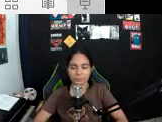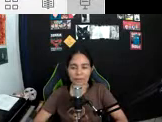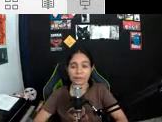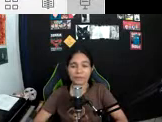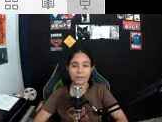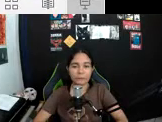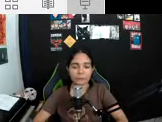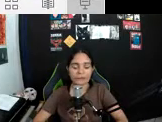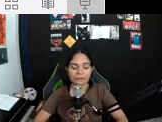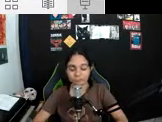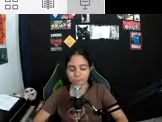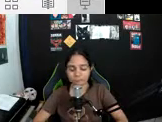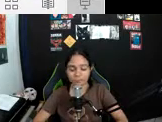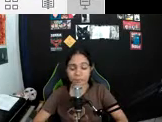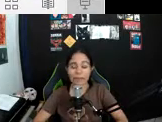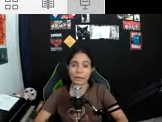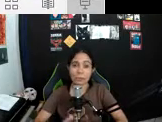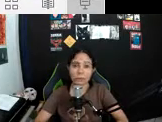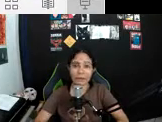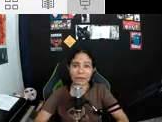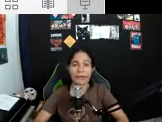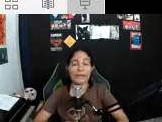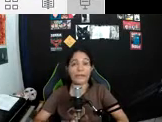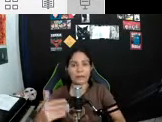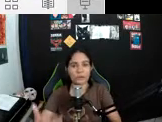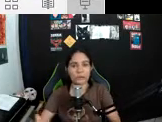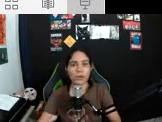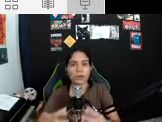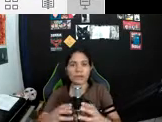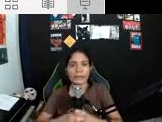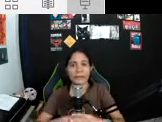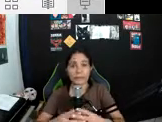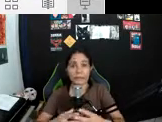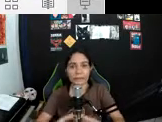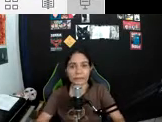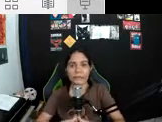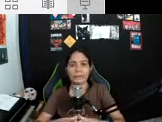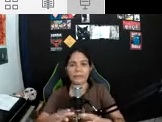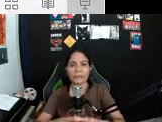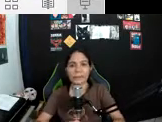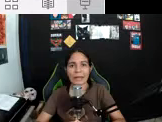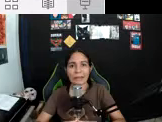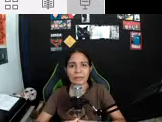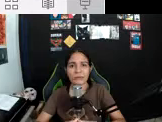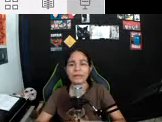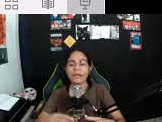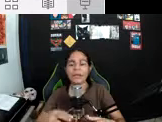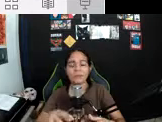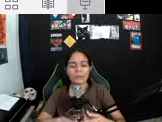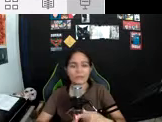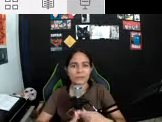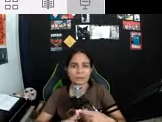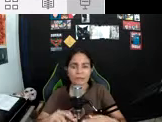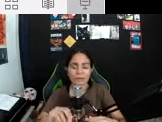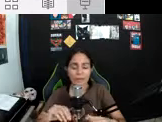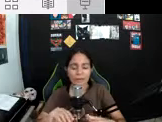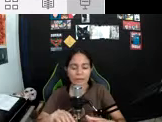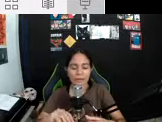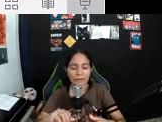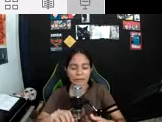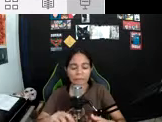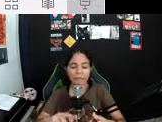agressão, tá? Uma agressão física. E como eu falei, não só, né, na questão física, mas ter cuidado também com